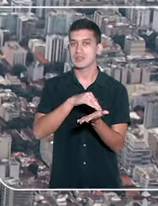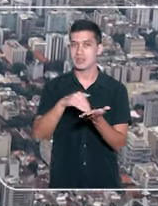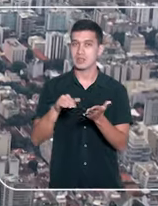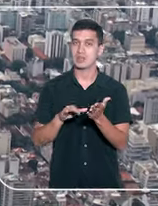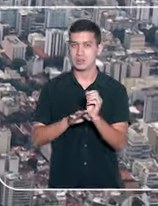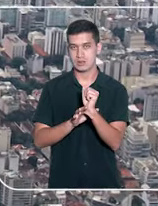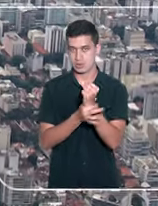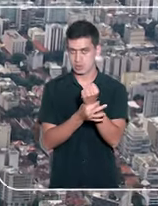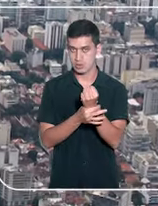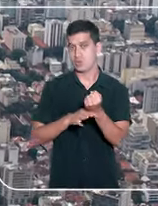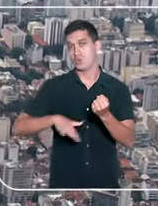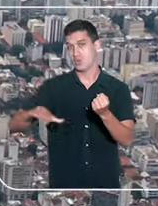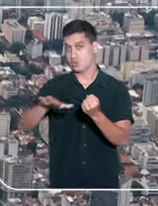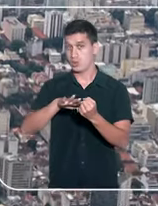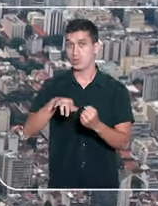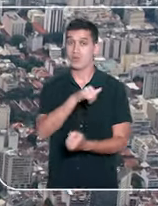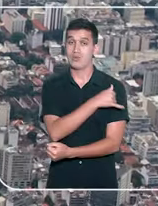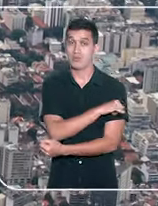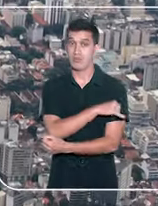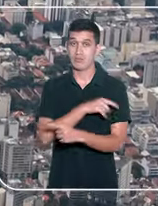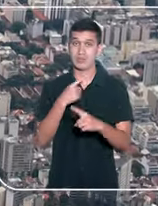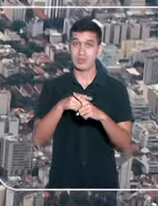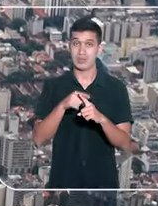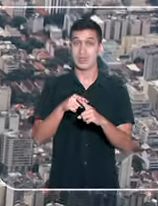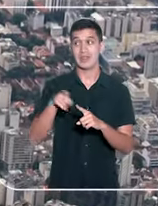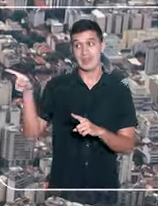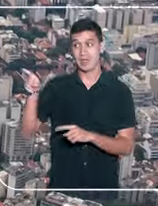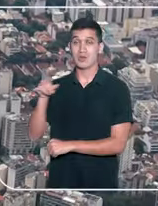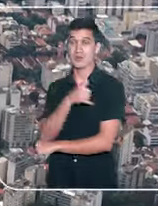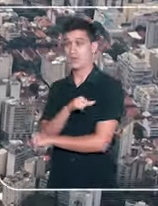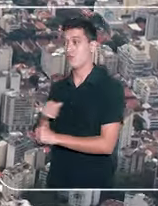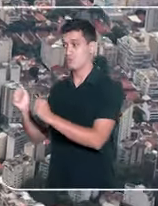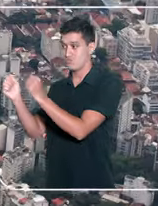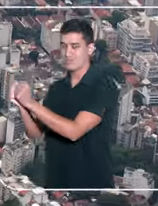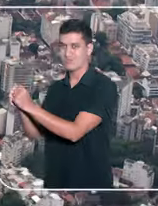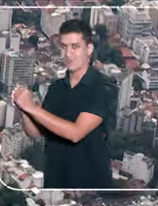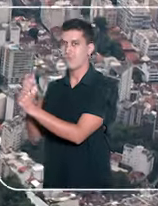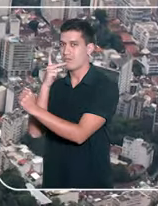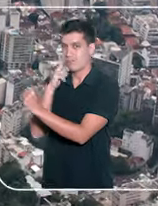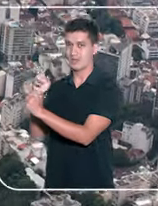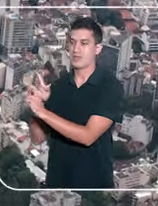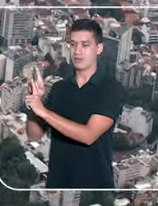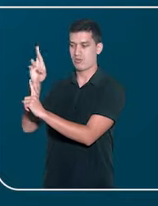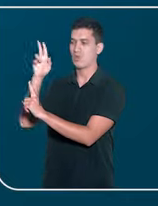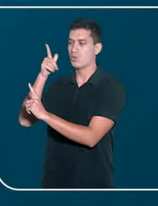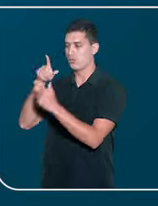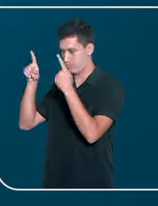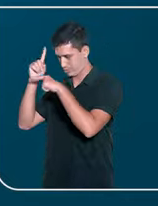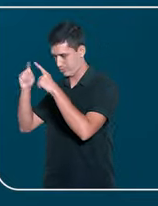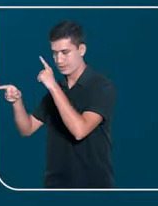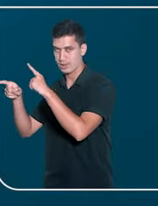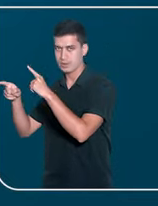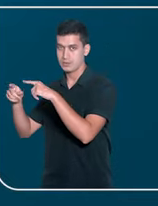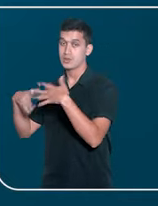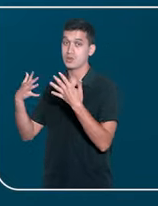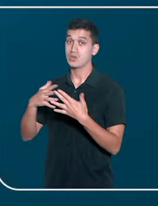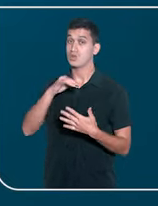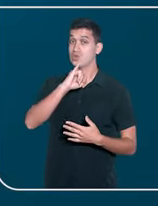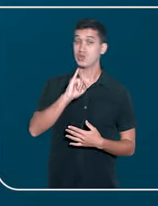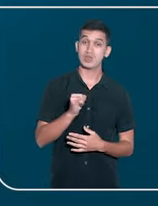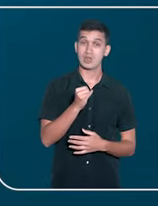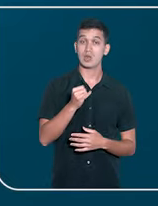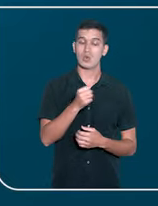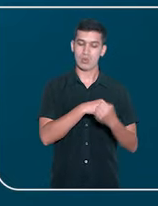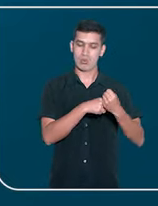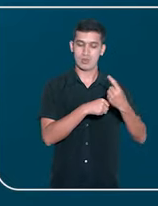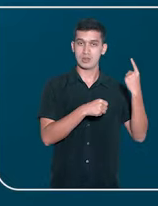Rio sob o argumento de que ele continuaria exercendo influência na facção criminosa Comando Vermelho em janeiro do ano passado o juízo da